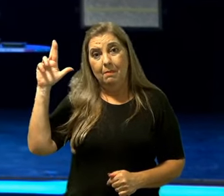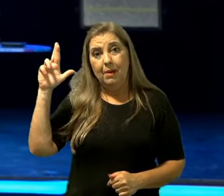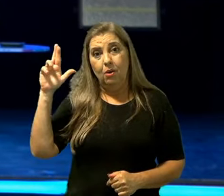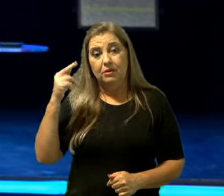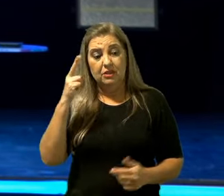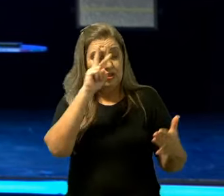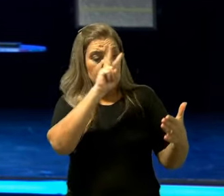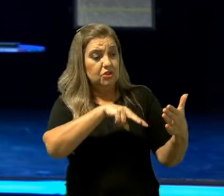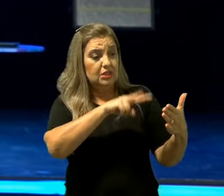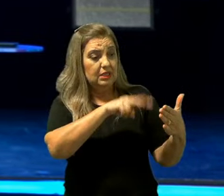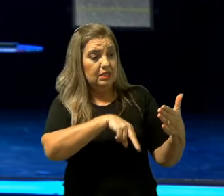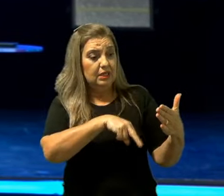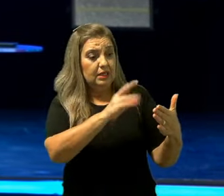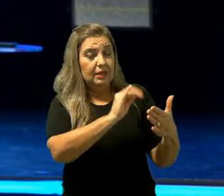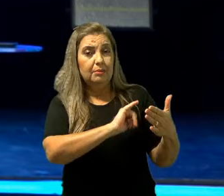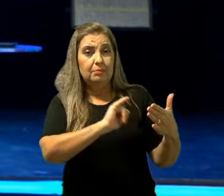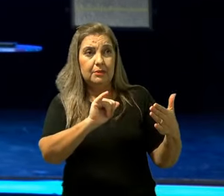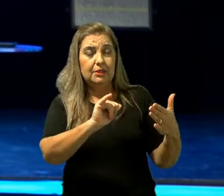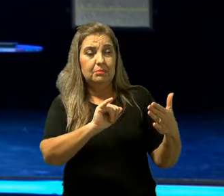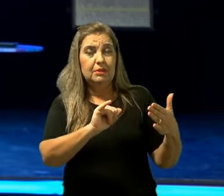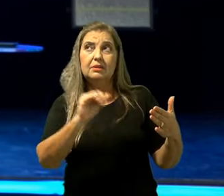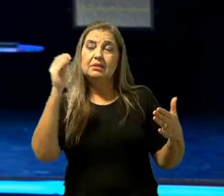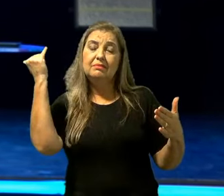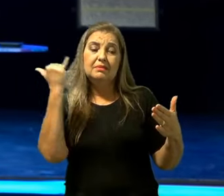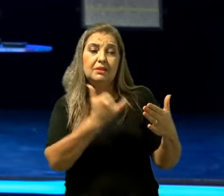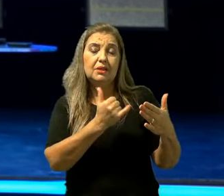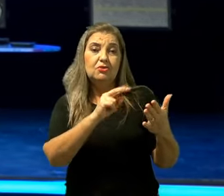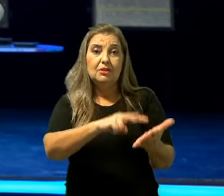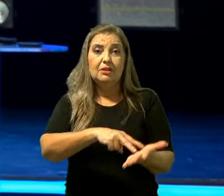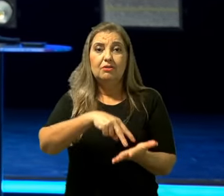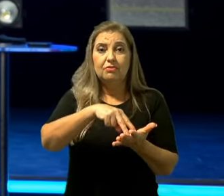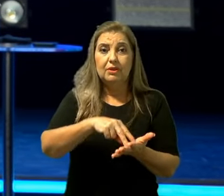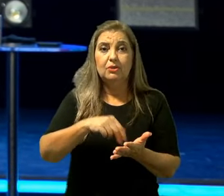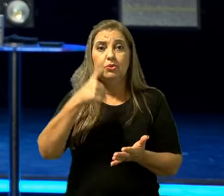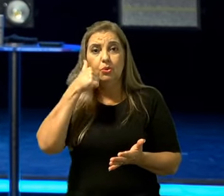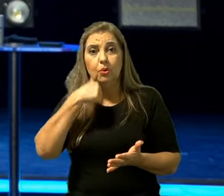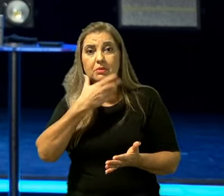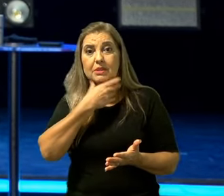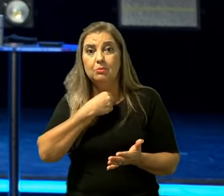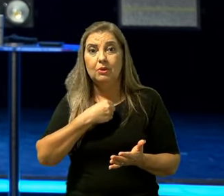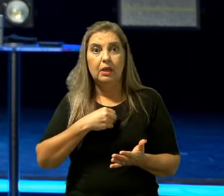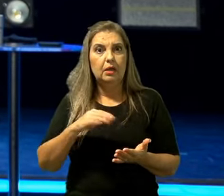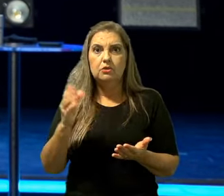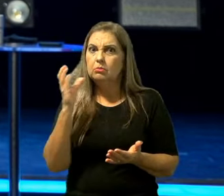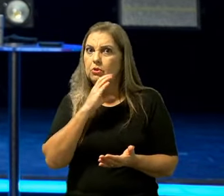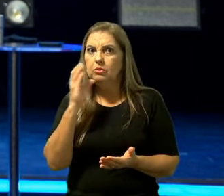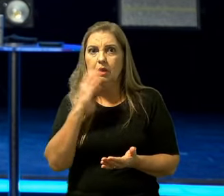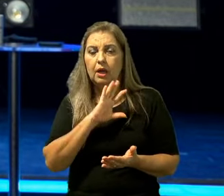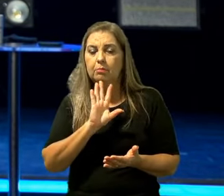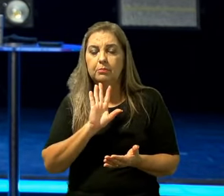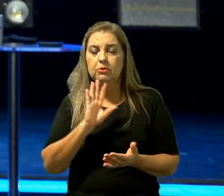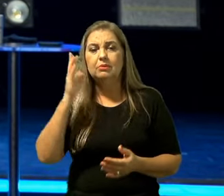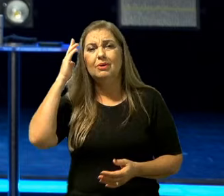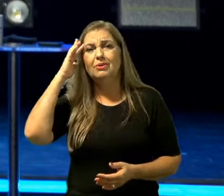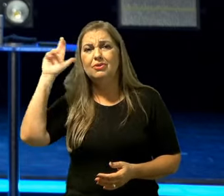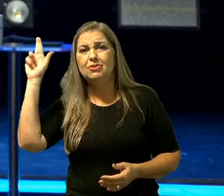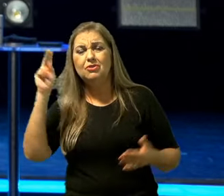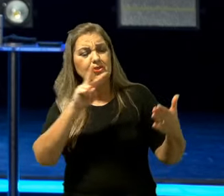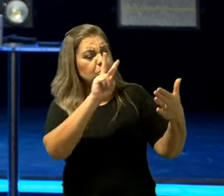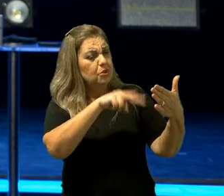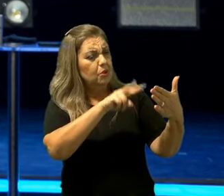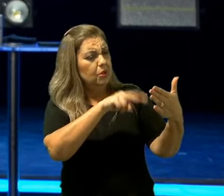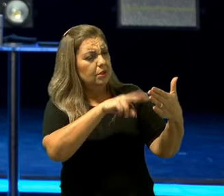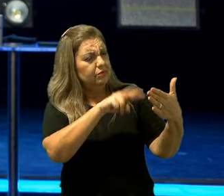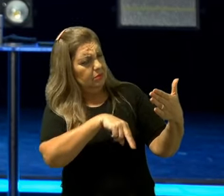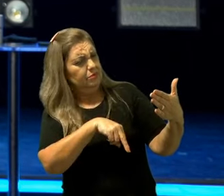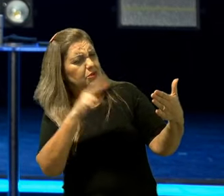Bíblia, acharmos que Deus levantou homens e mulheres de maneira muito rápida. É muito comum, quando a gente olha a Bíblia e vai vendo